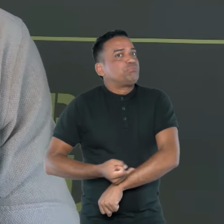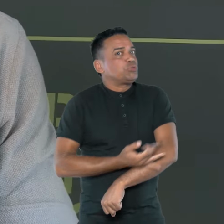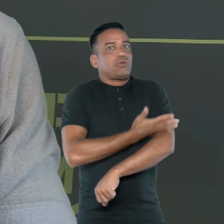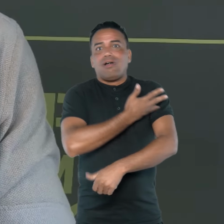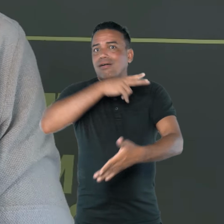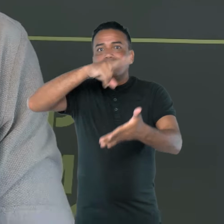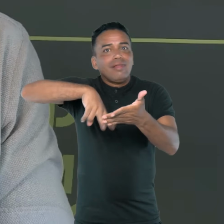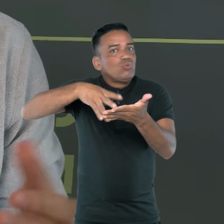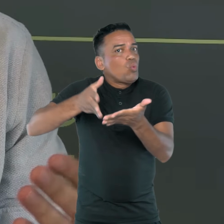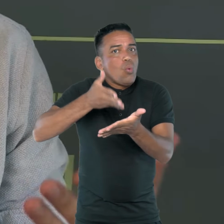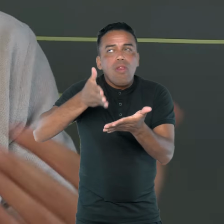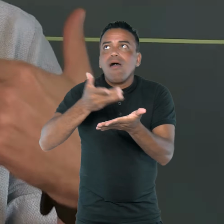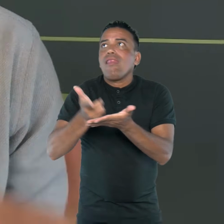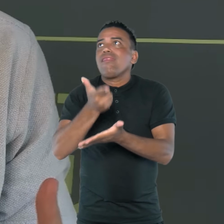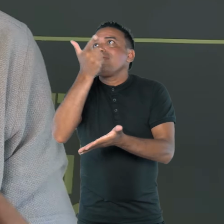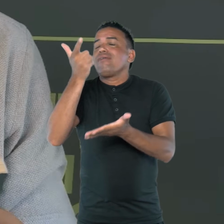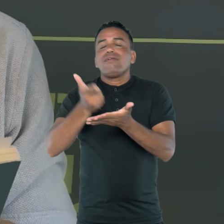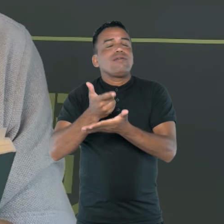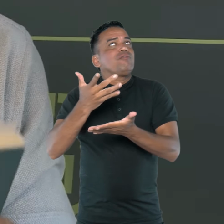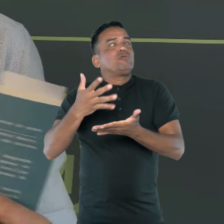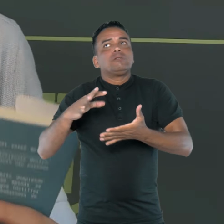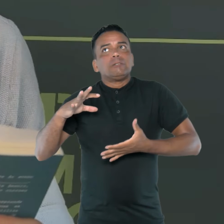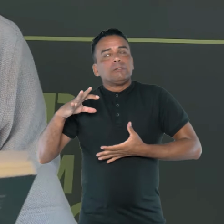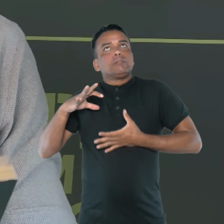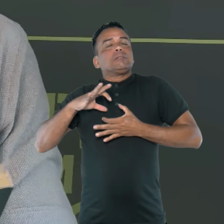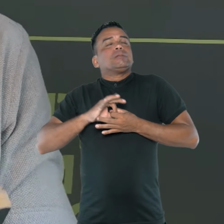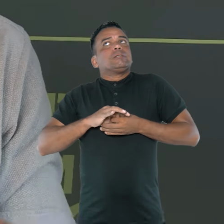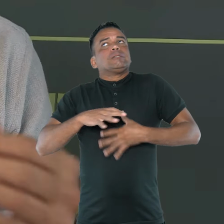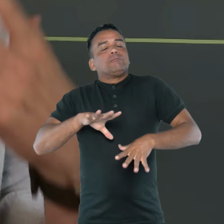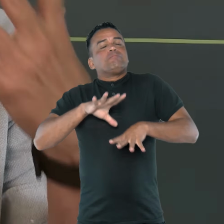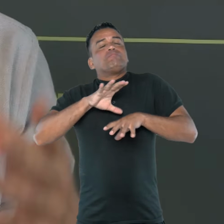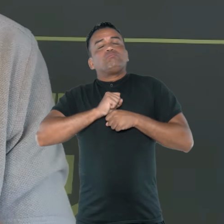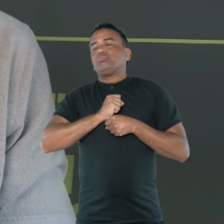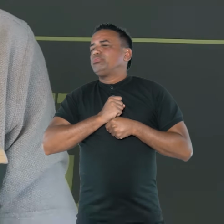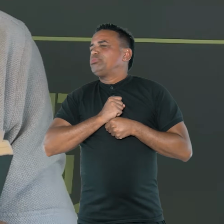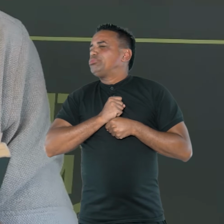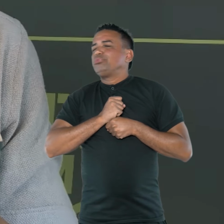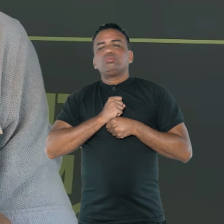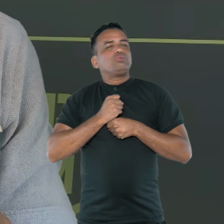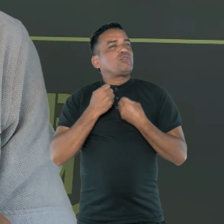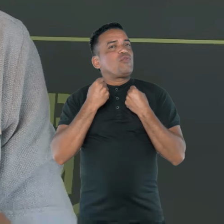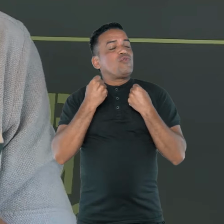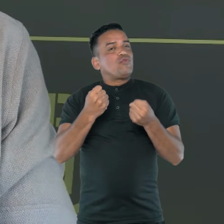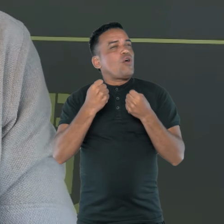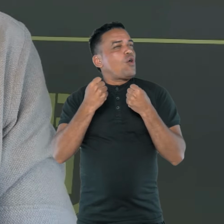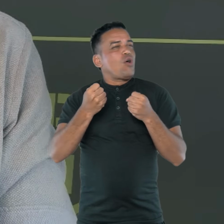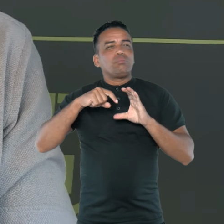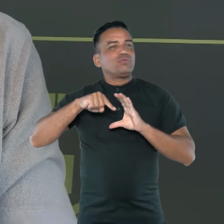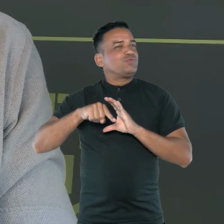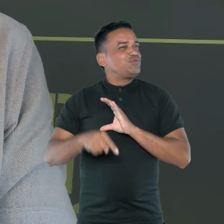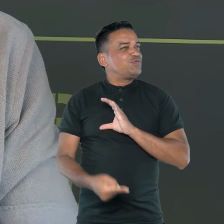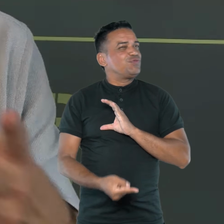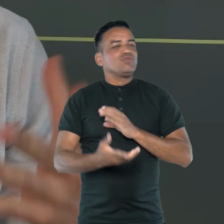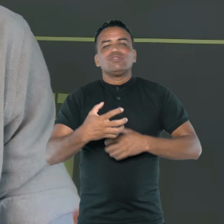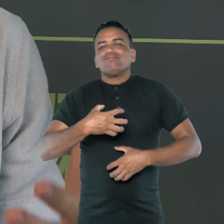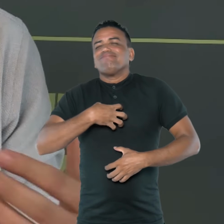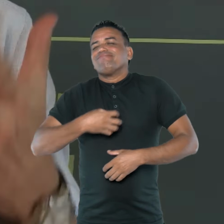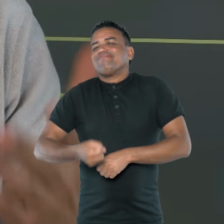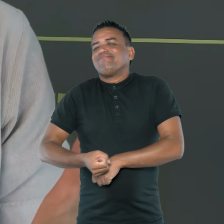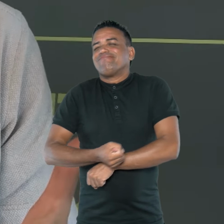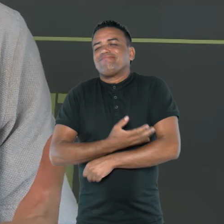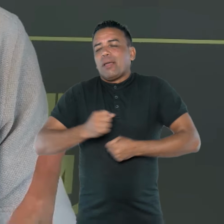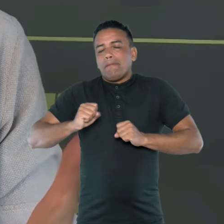leitura desse livro, me atravessou aí nesses 2 últimos dias de modo, enfim, muito